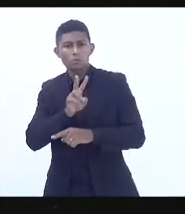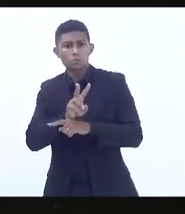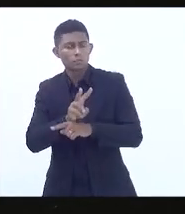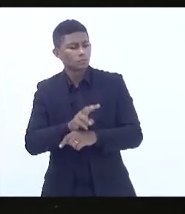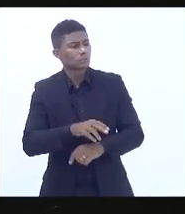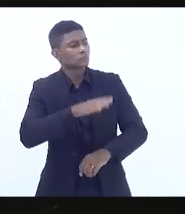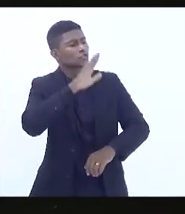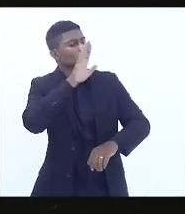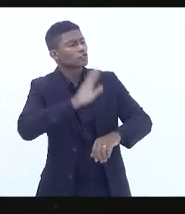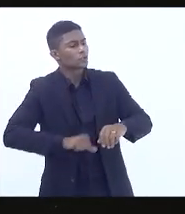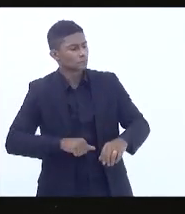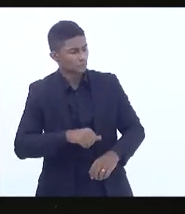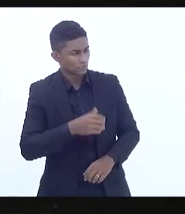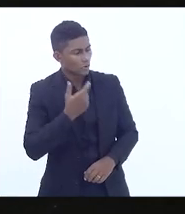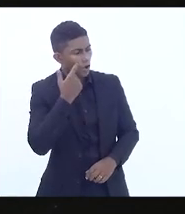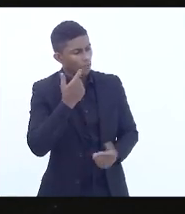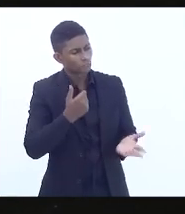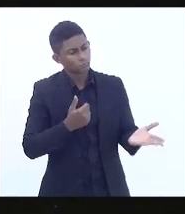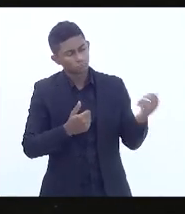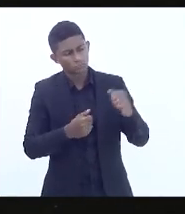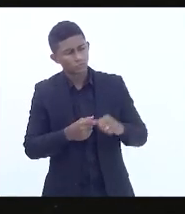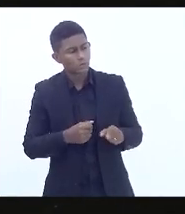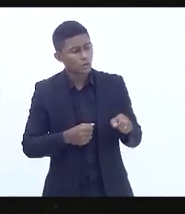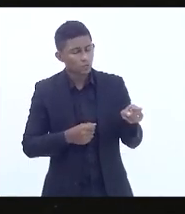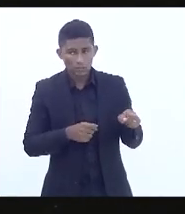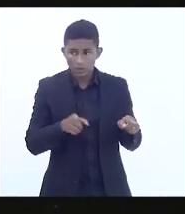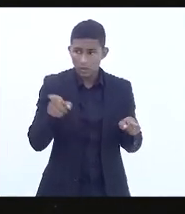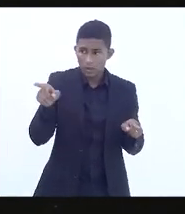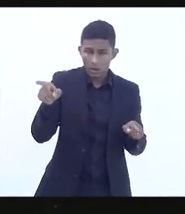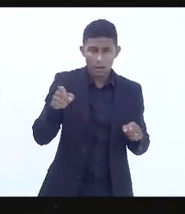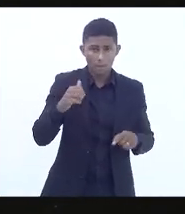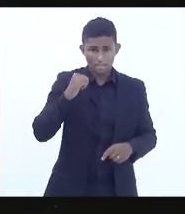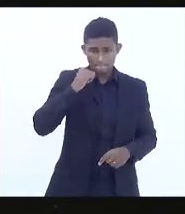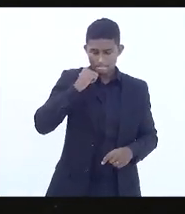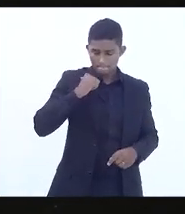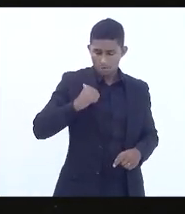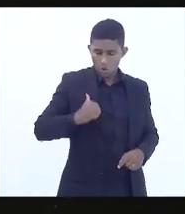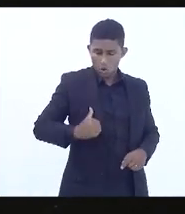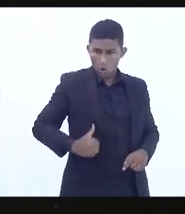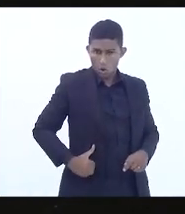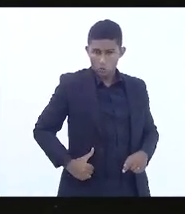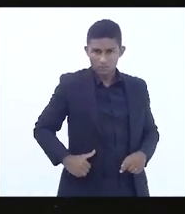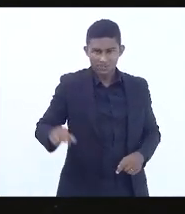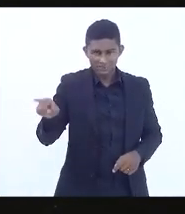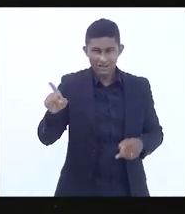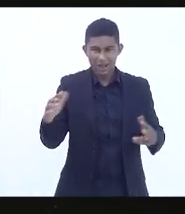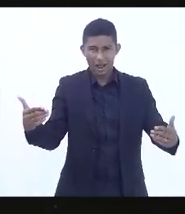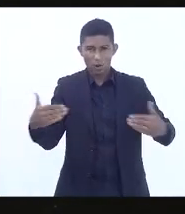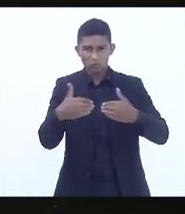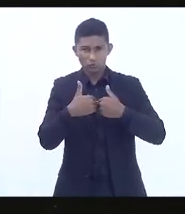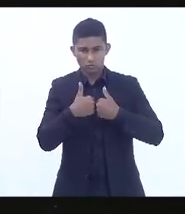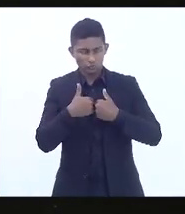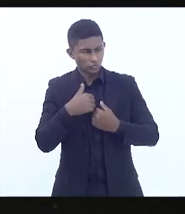furte uma bolsa de uma pessoa autista,